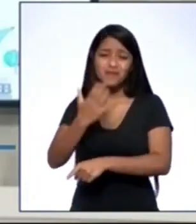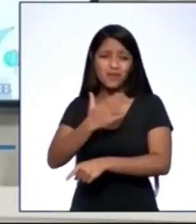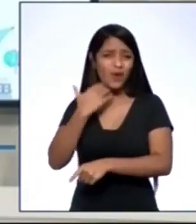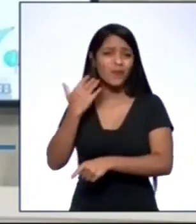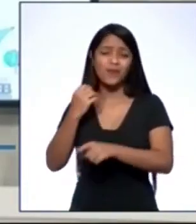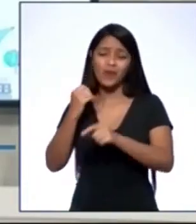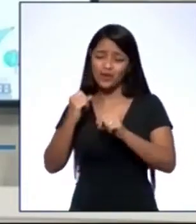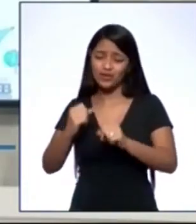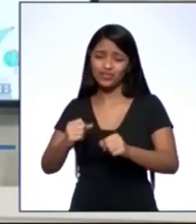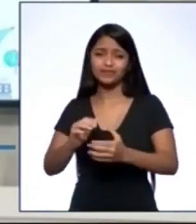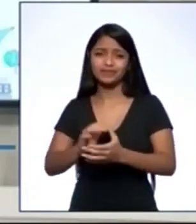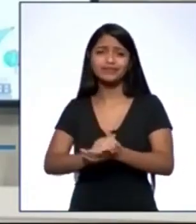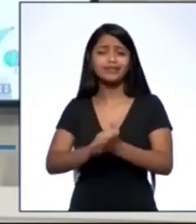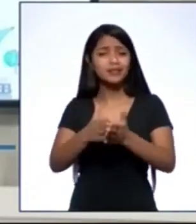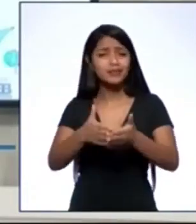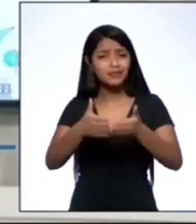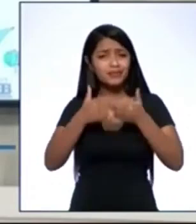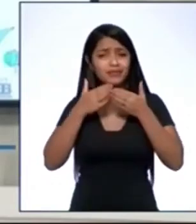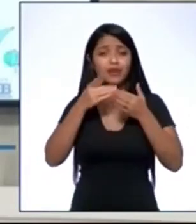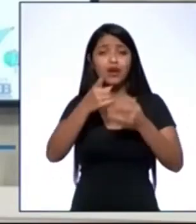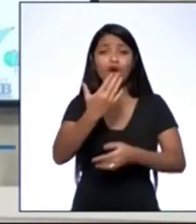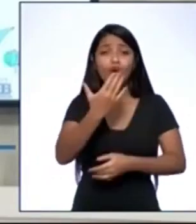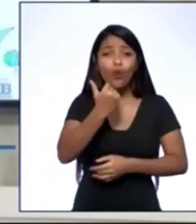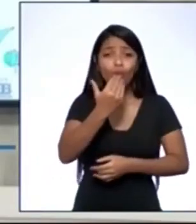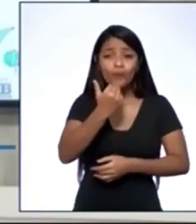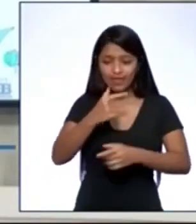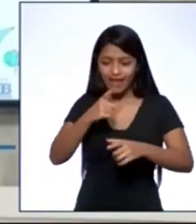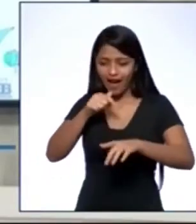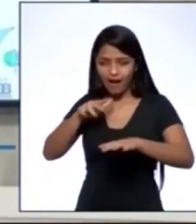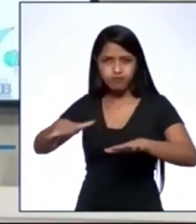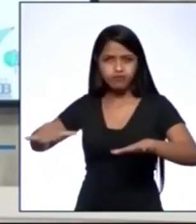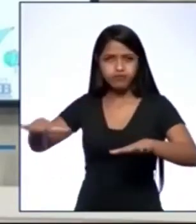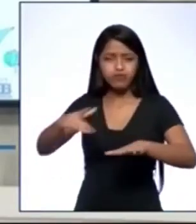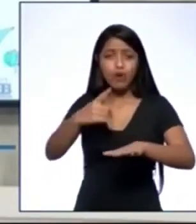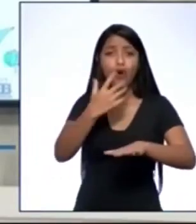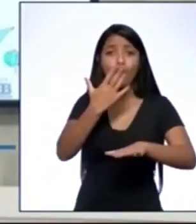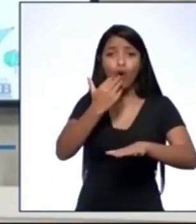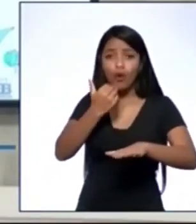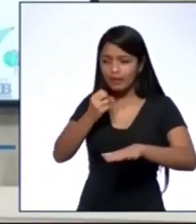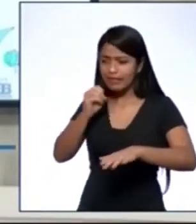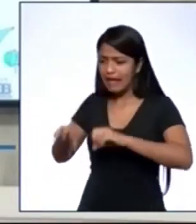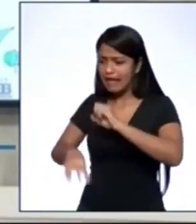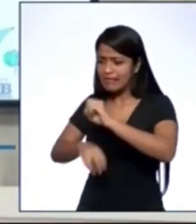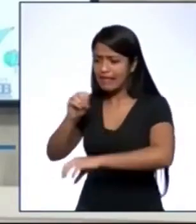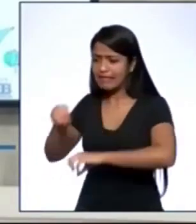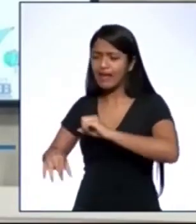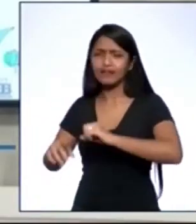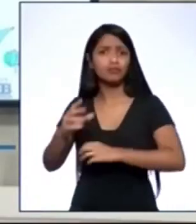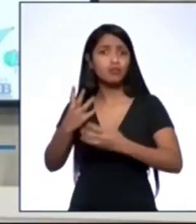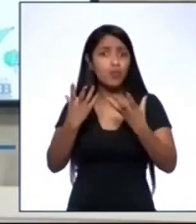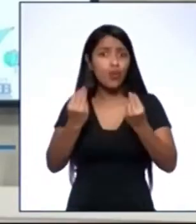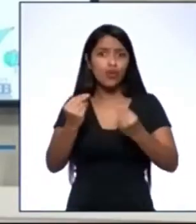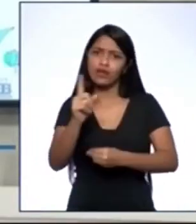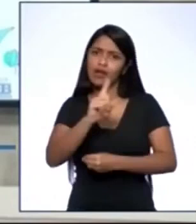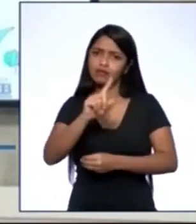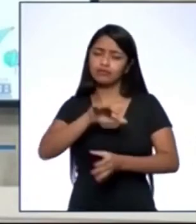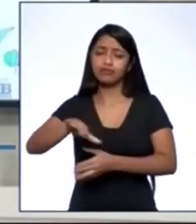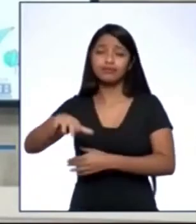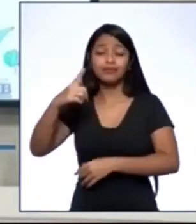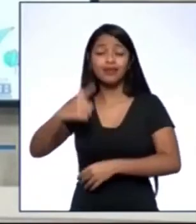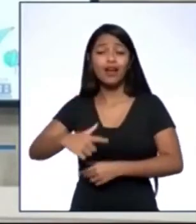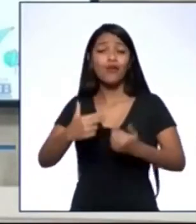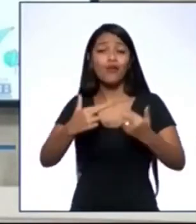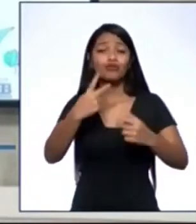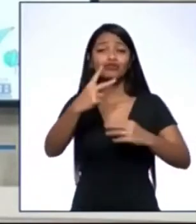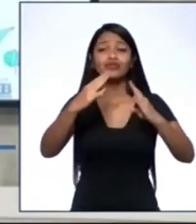porque você pode estar contribuindo com a eutrofização. A mesma coisa você que tem aquário, cara. Você sabe que uma das primeiras regras